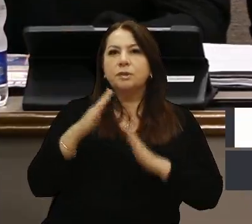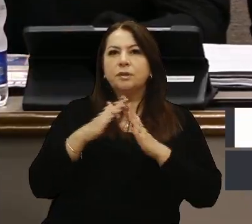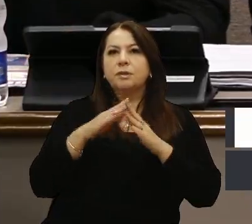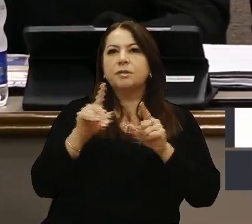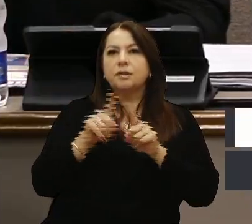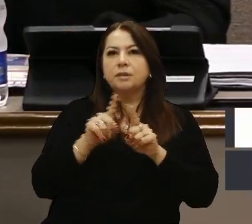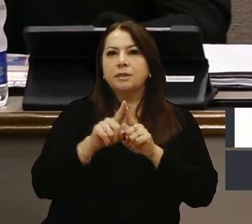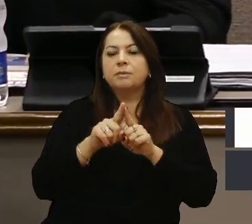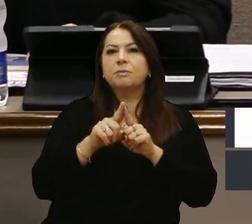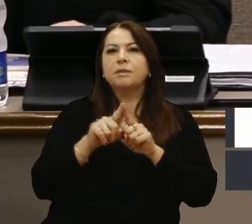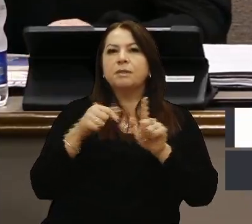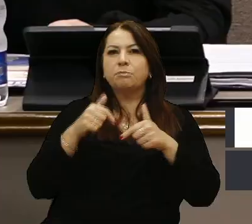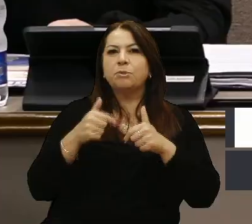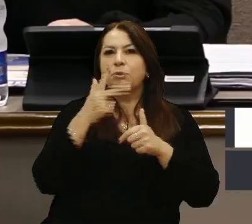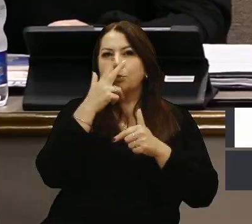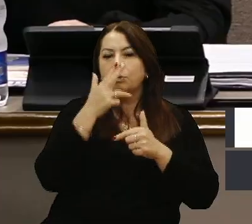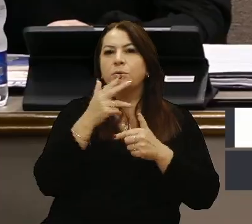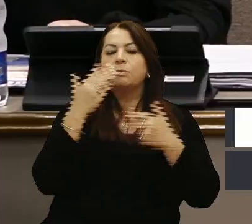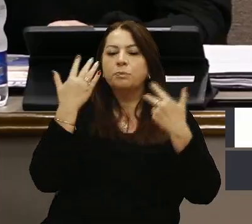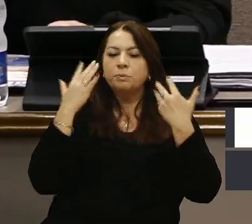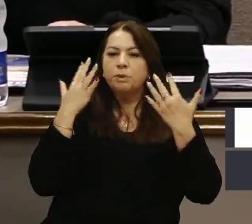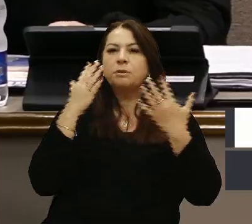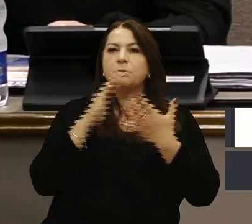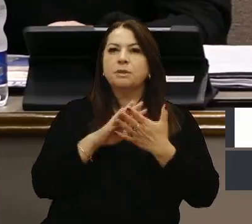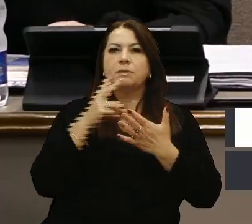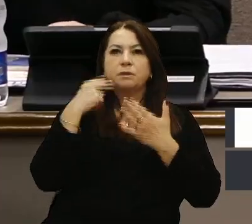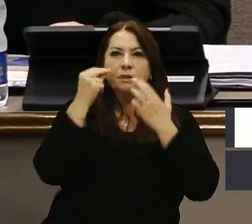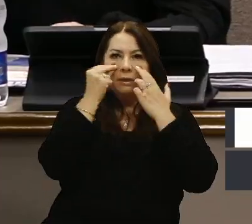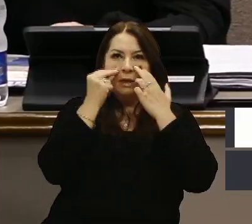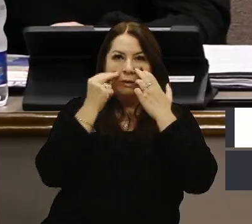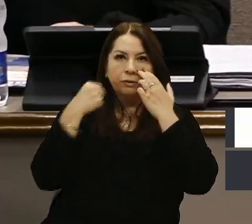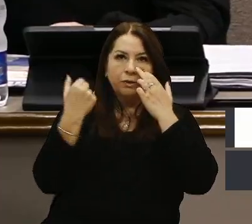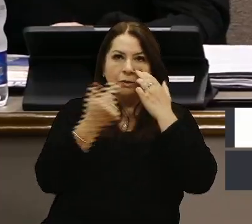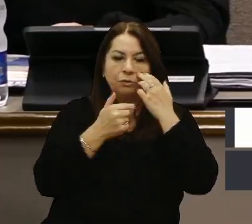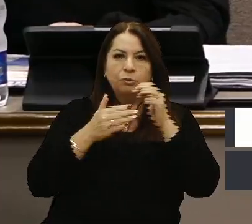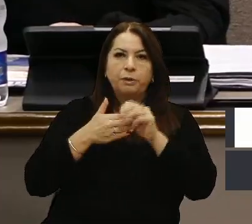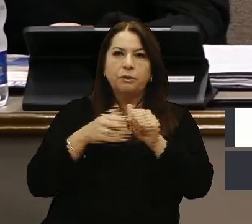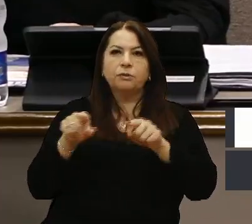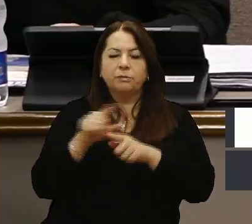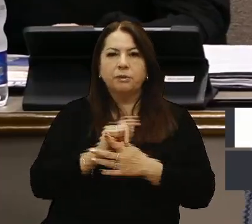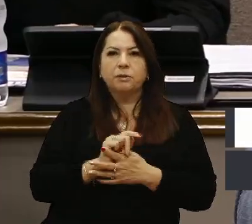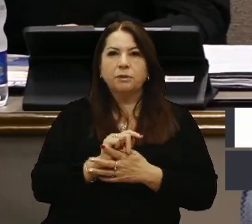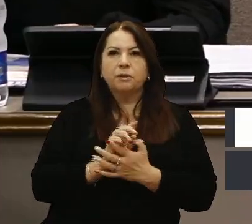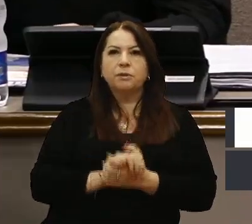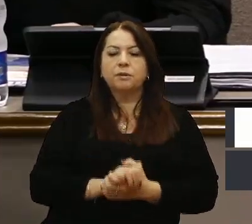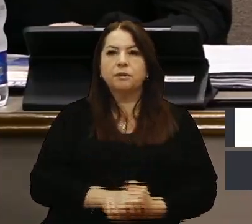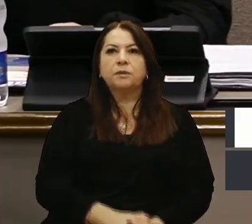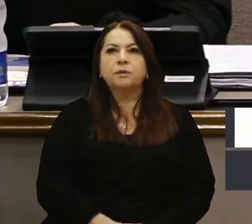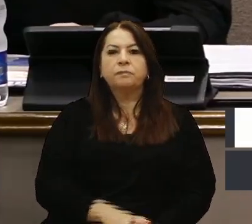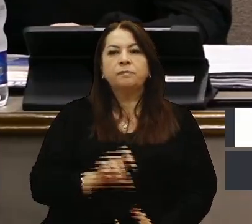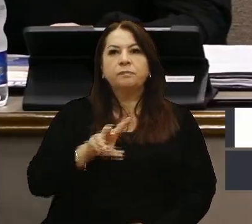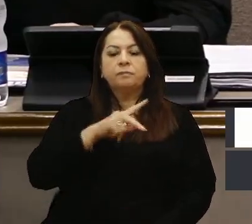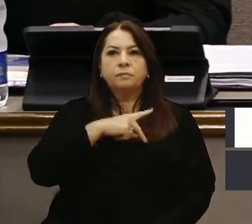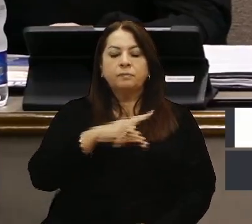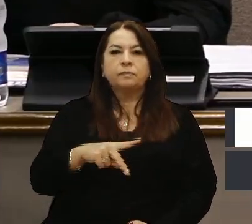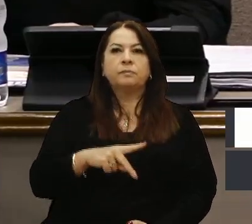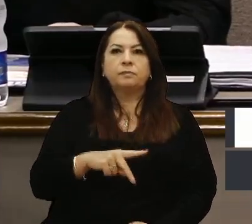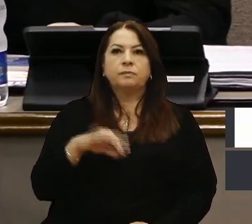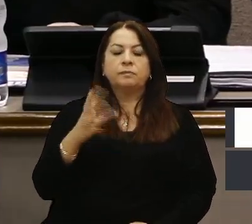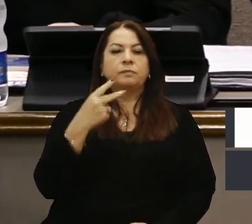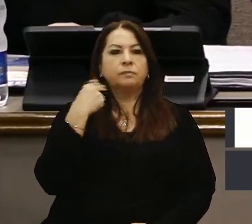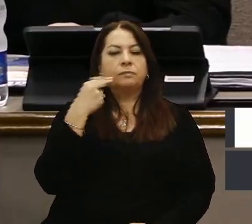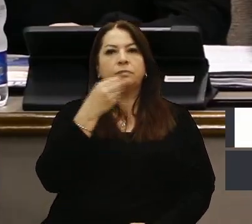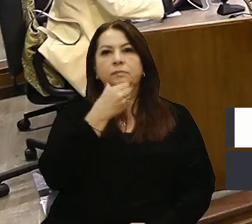também atuam da mesma forma. Então, parabéns, vereador Libardi, pela condução dos trabalhos ontem à noite. Era isso, senhor presidente e nobres